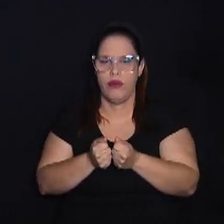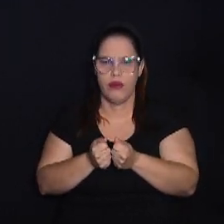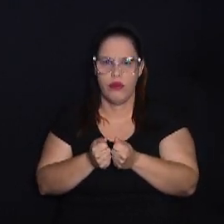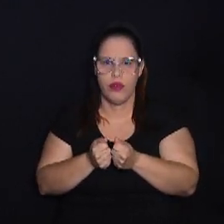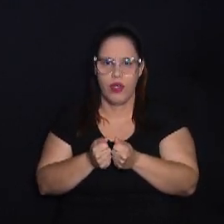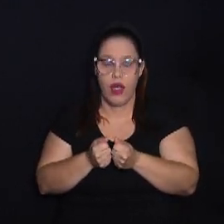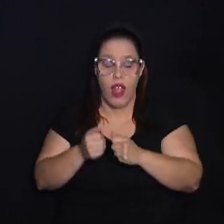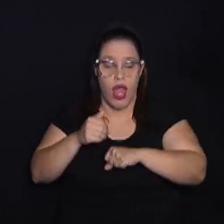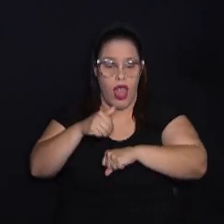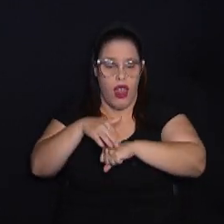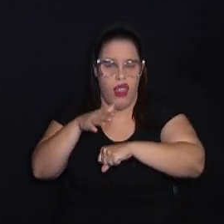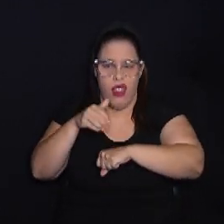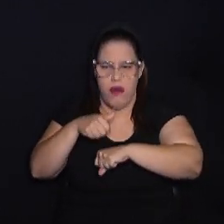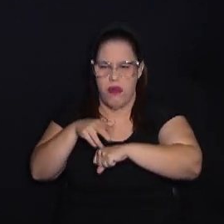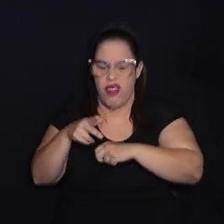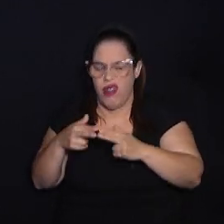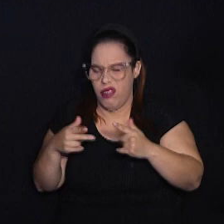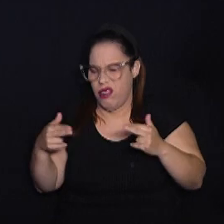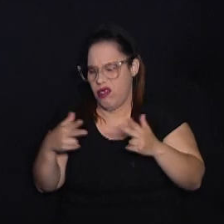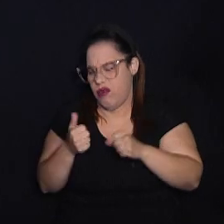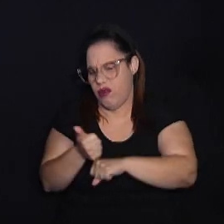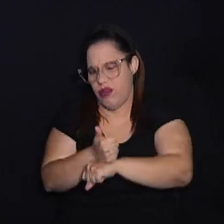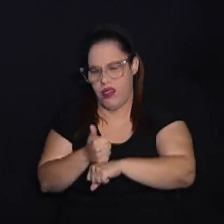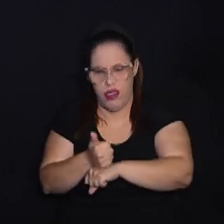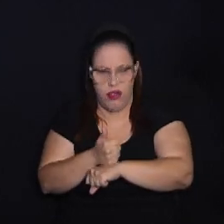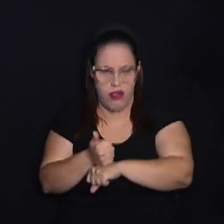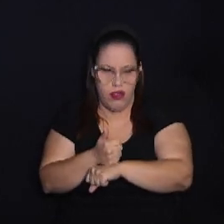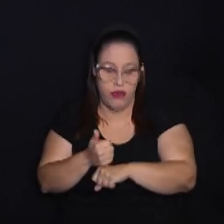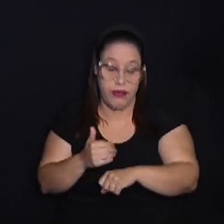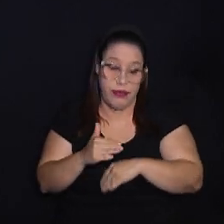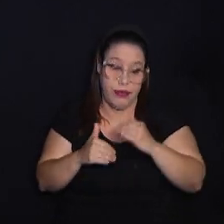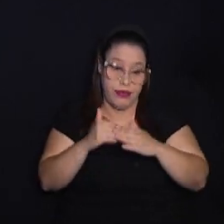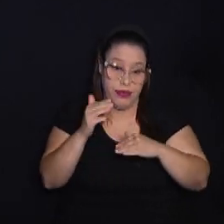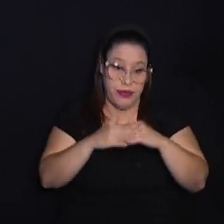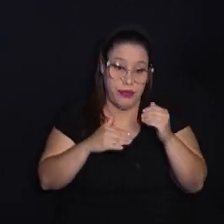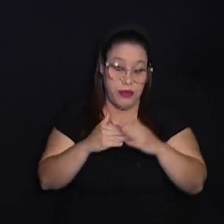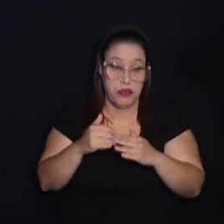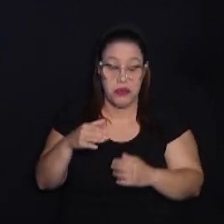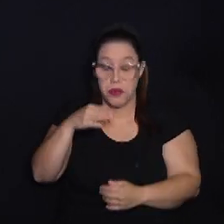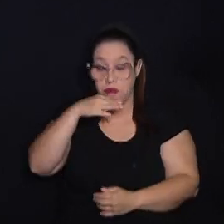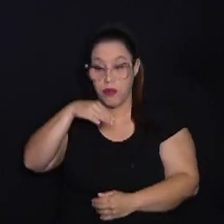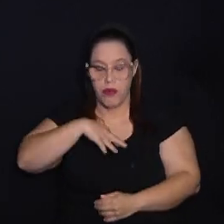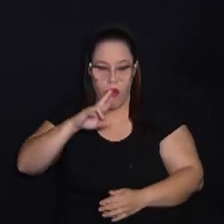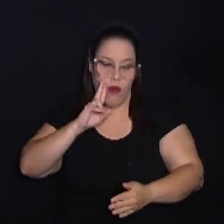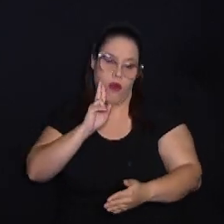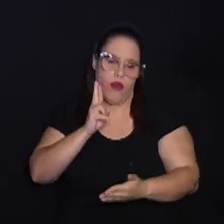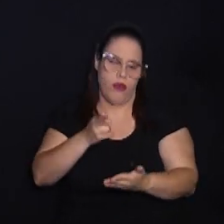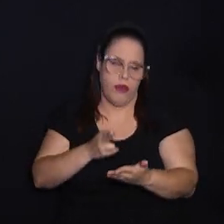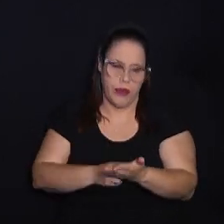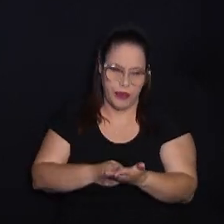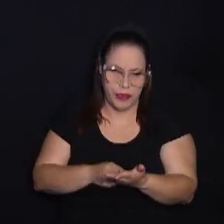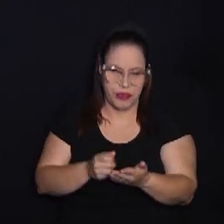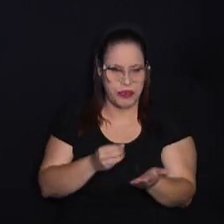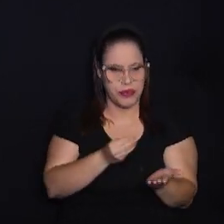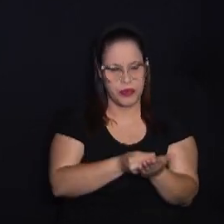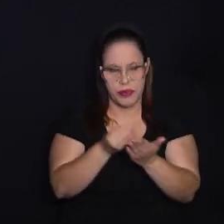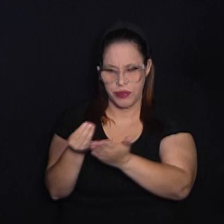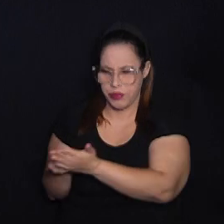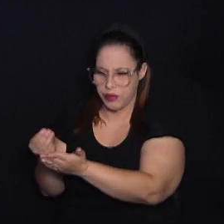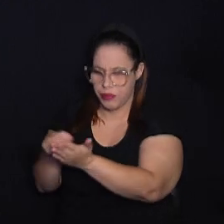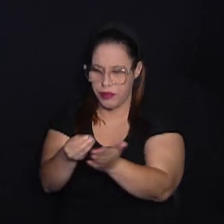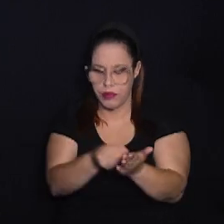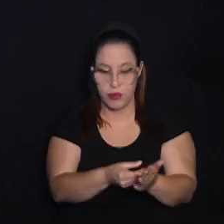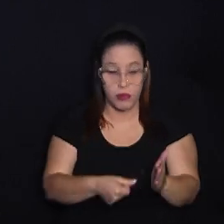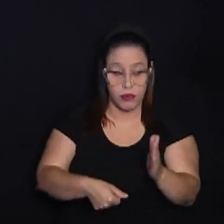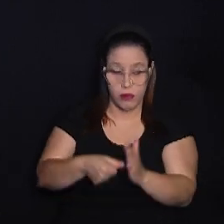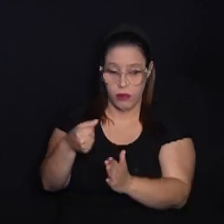das mais diferentes áreas. Campinas é hoje o resultado da contribuição individual de cada um que